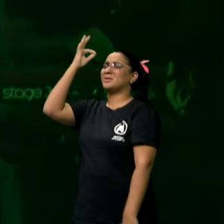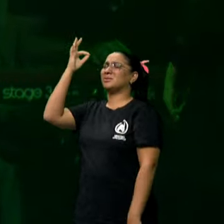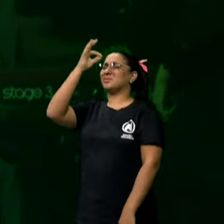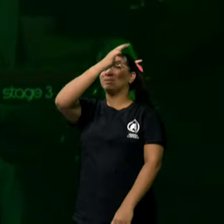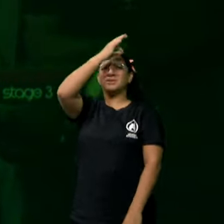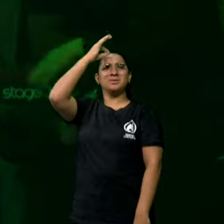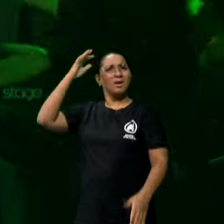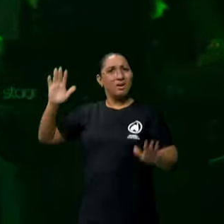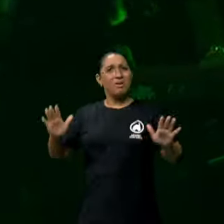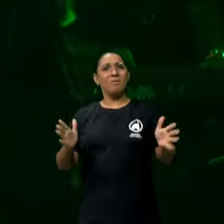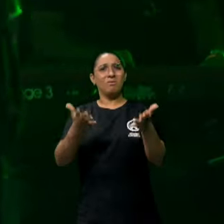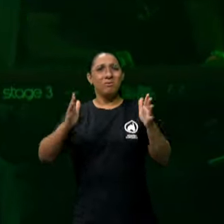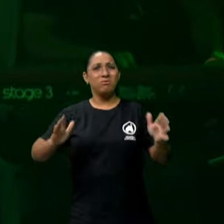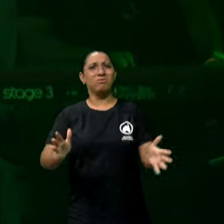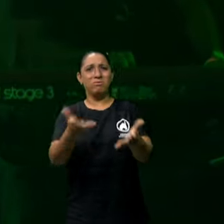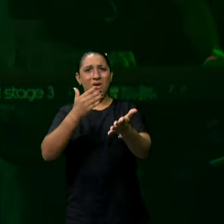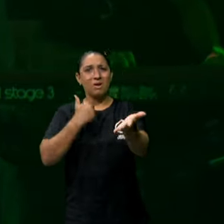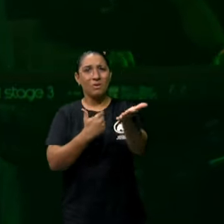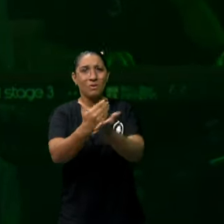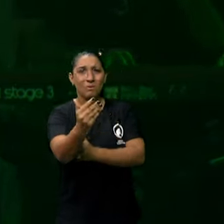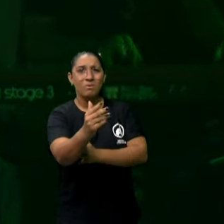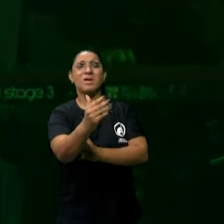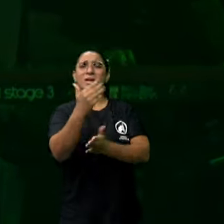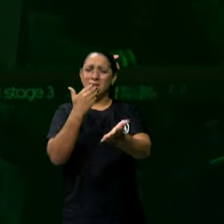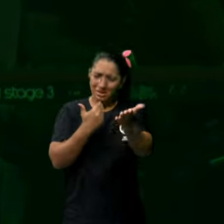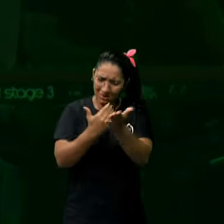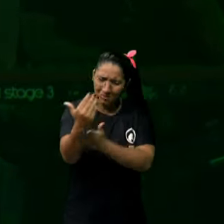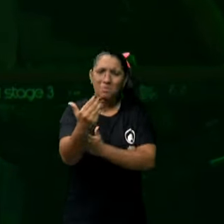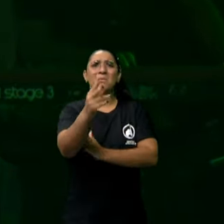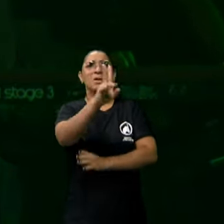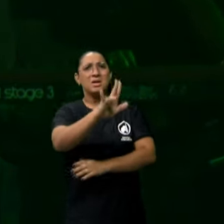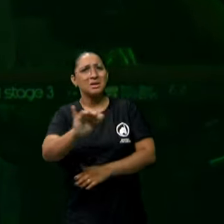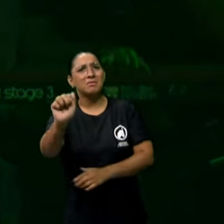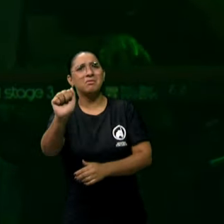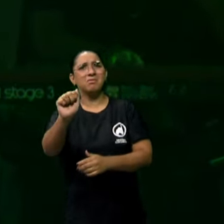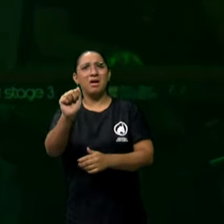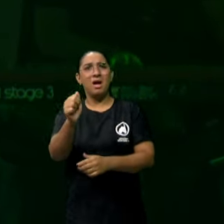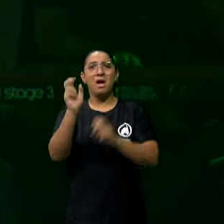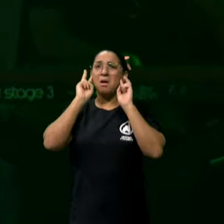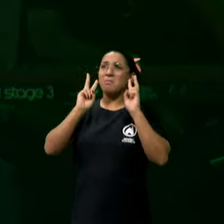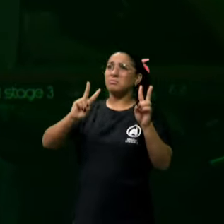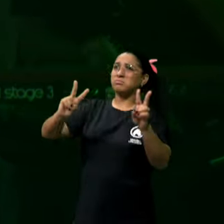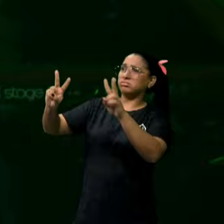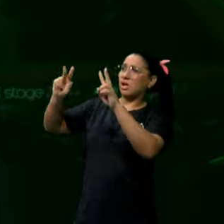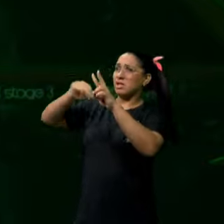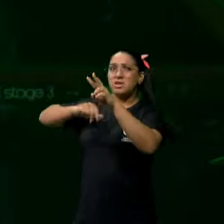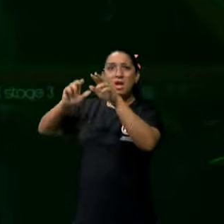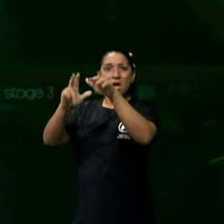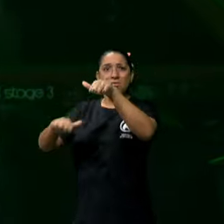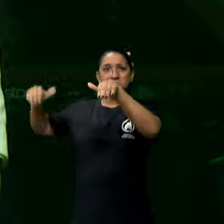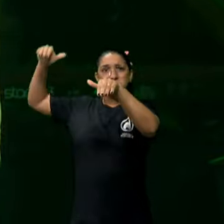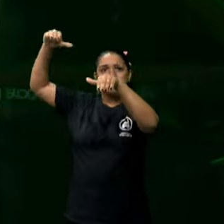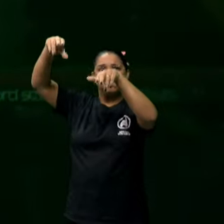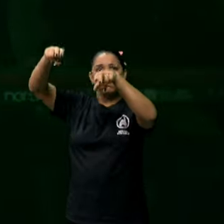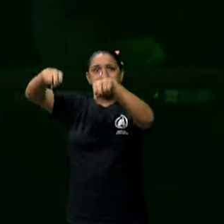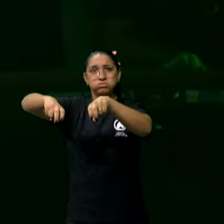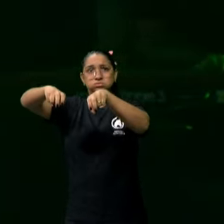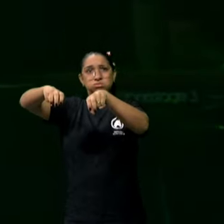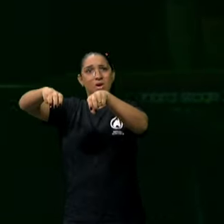comece bem Para você orar veja Jesus Cristo sentado na adestra do pai ele está abrindo os livros